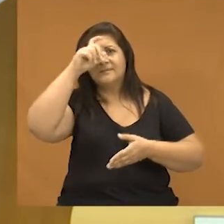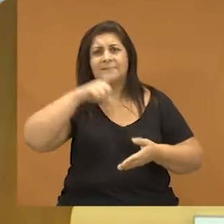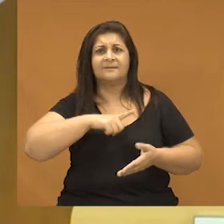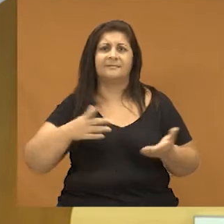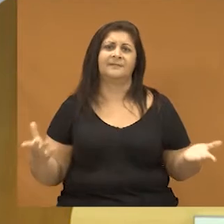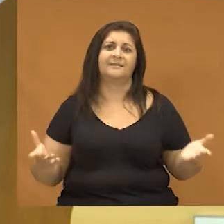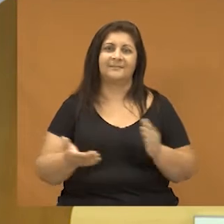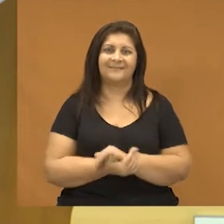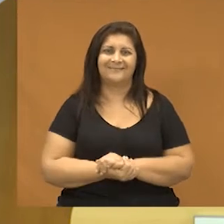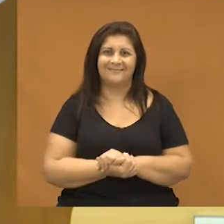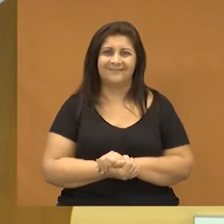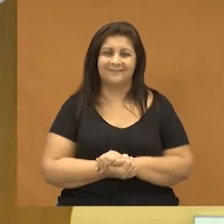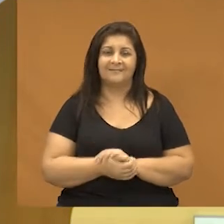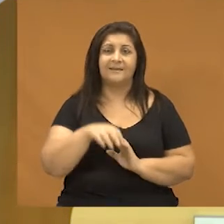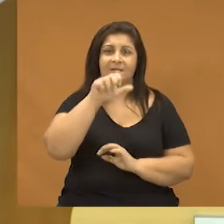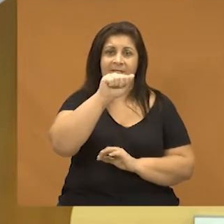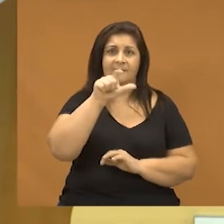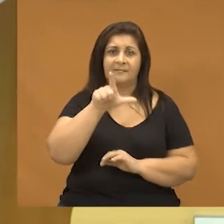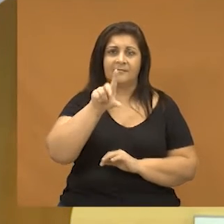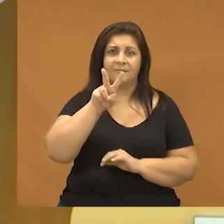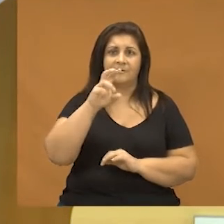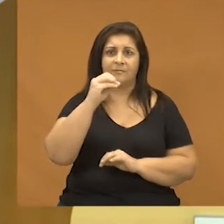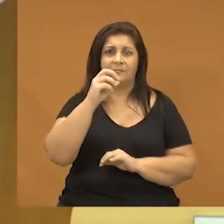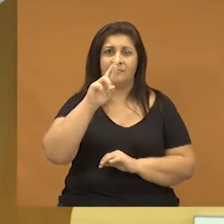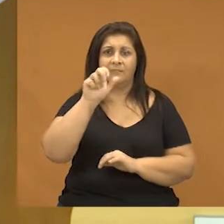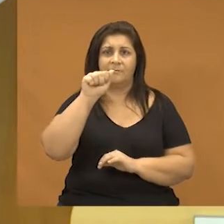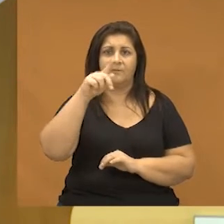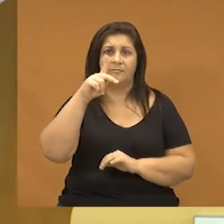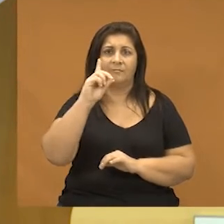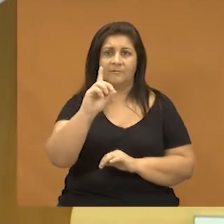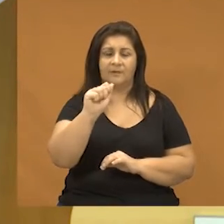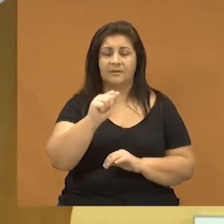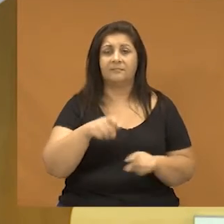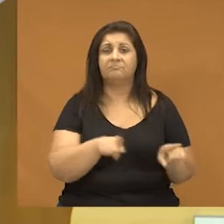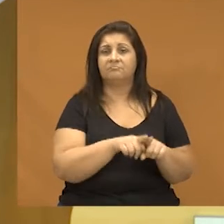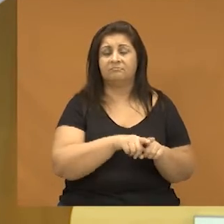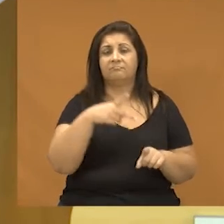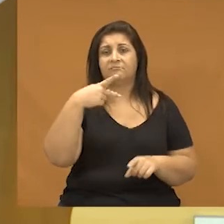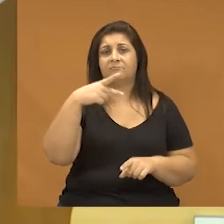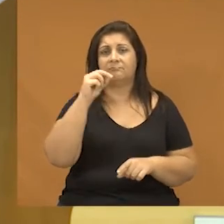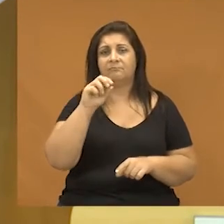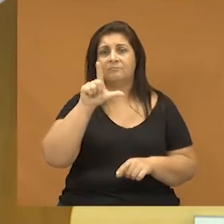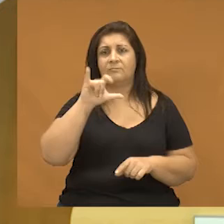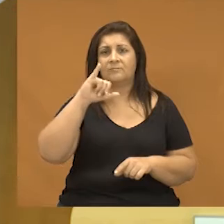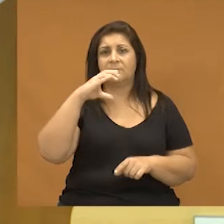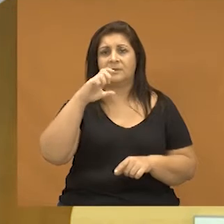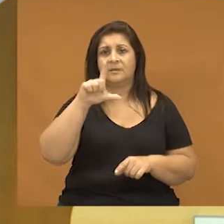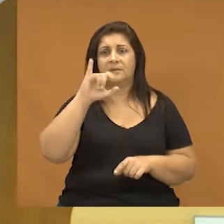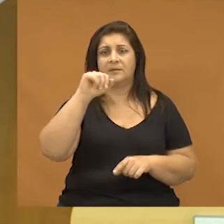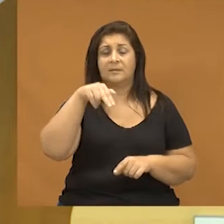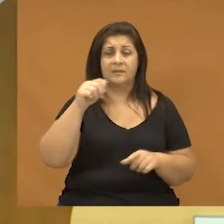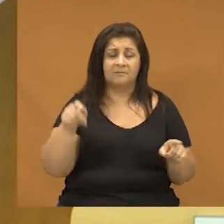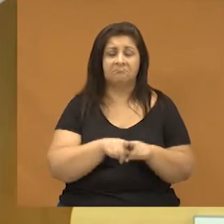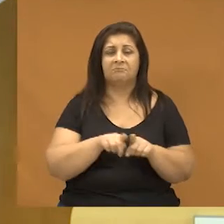Jacareí, que é o Alvorada, e é também a Policrim, e o Hospital São